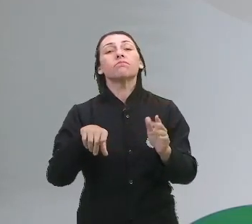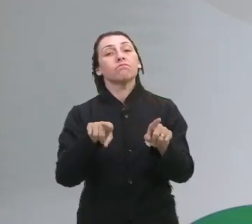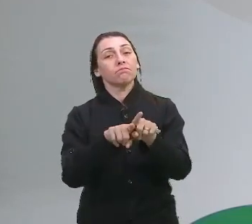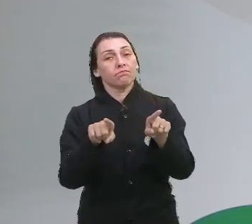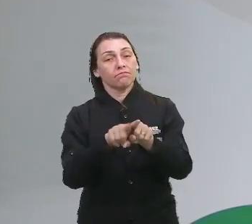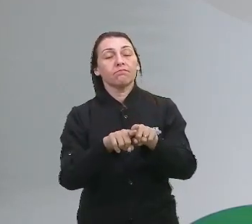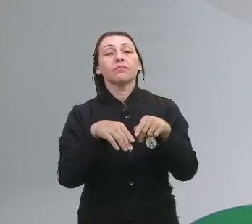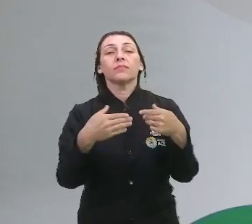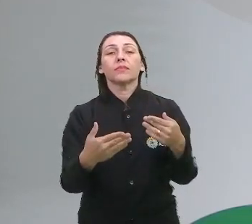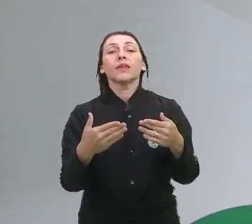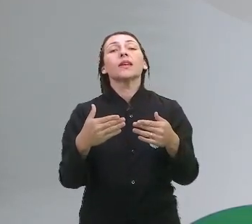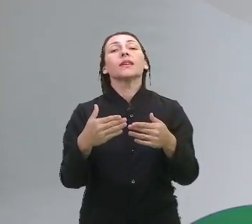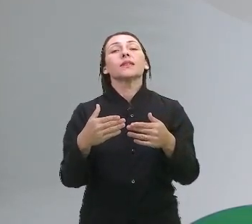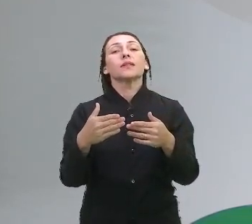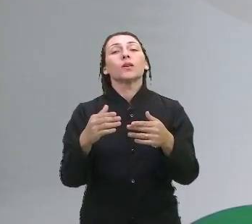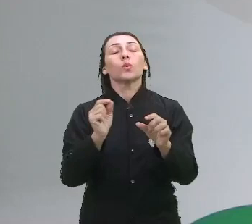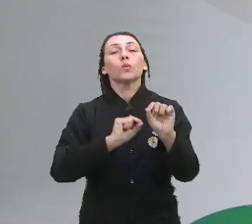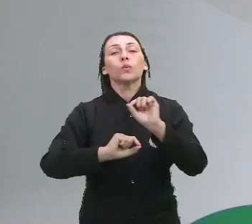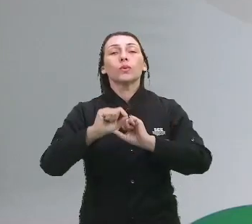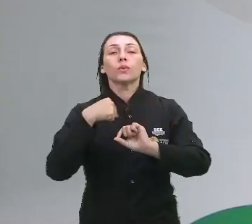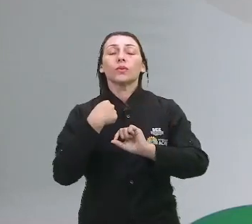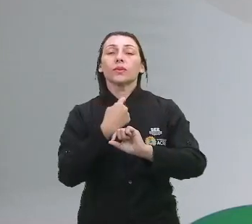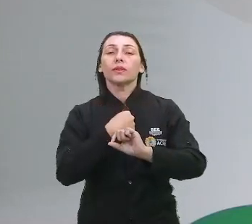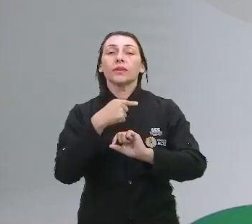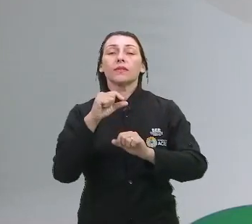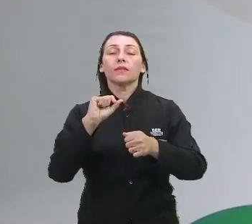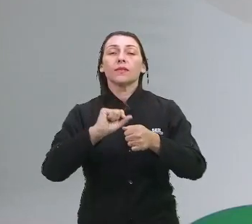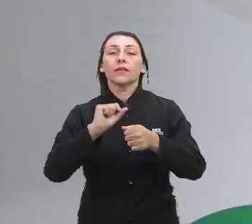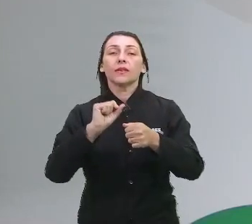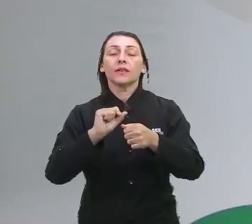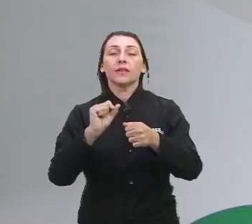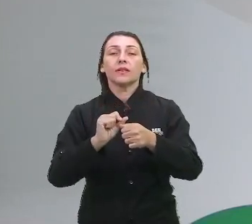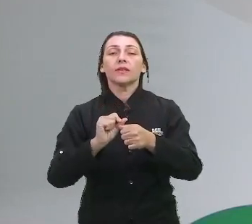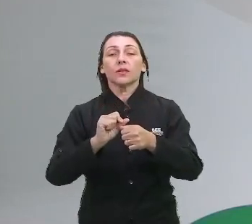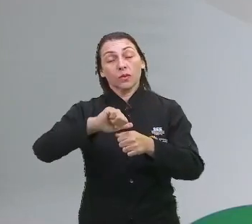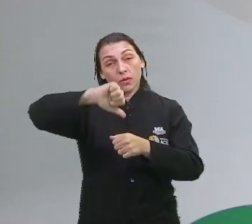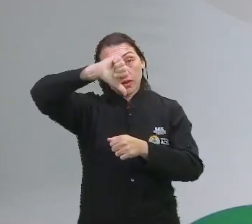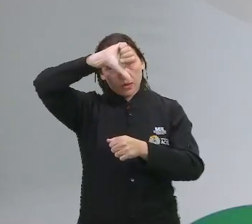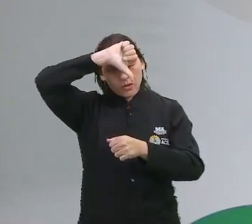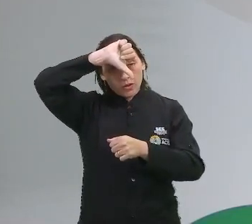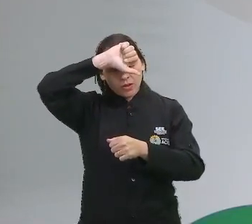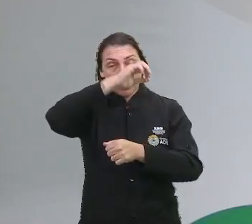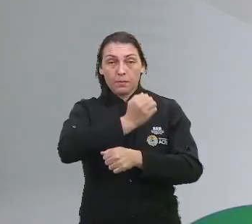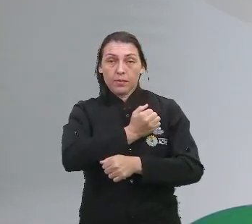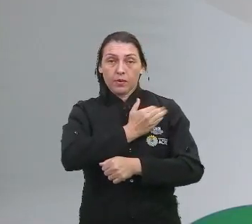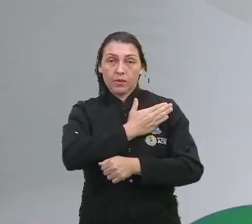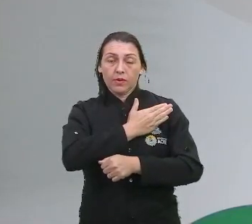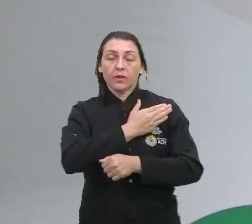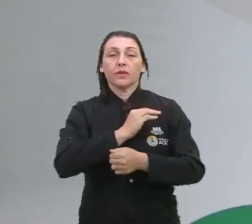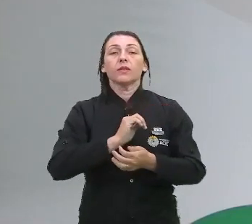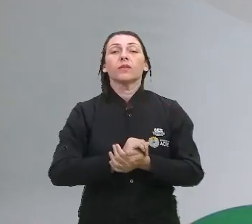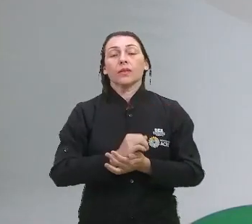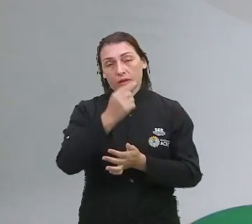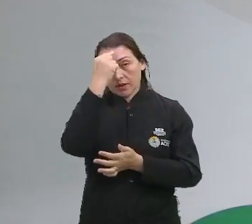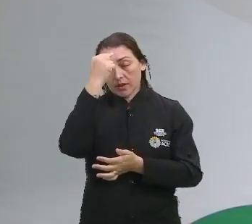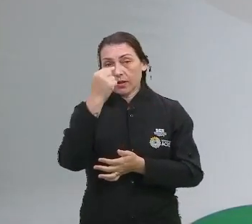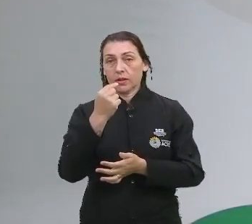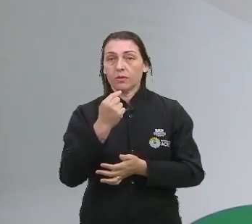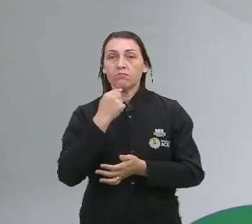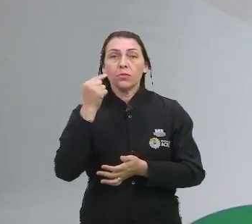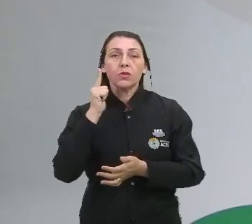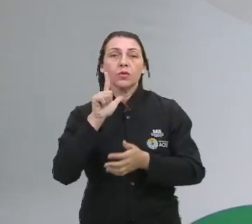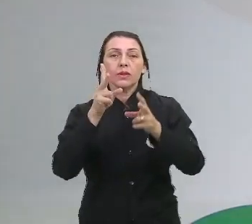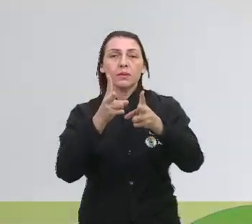Então, é esse mapeamento, esse direcionamento que a gente vai ter que fazer acerca de estereótipo e preconceito. No caso da imagem, a gente